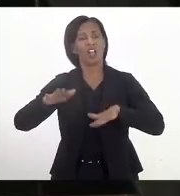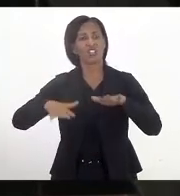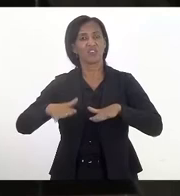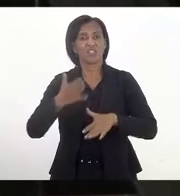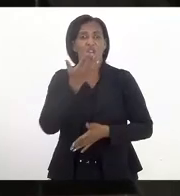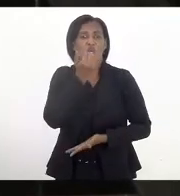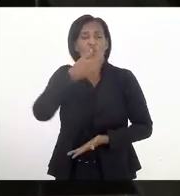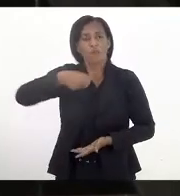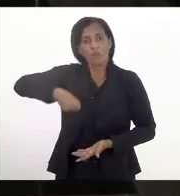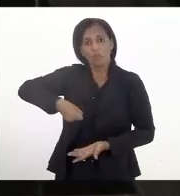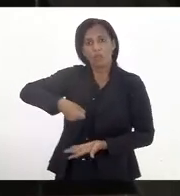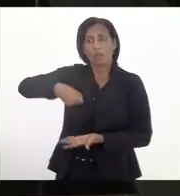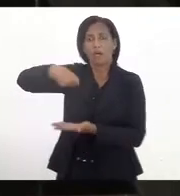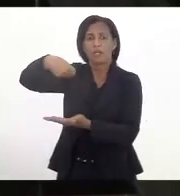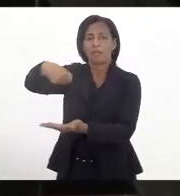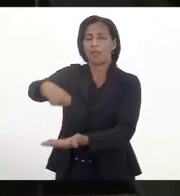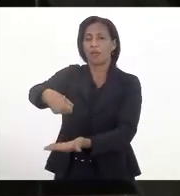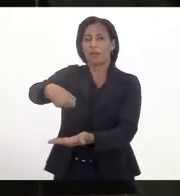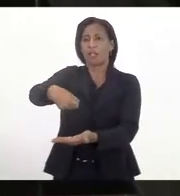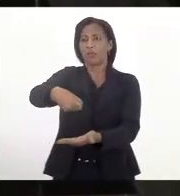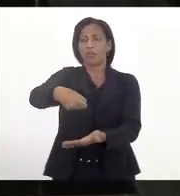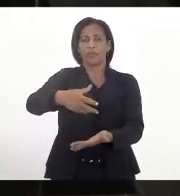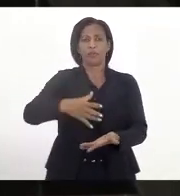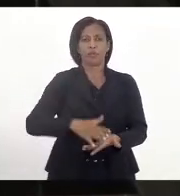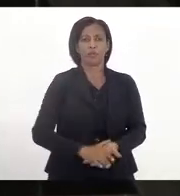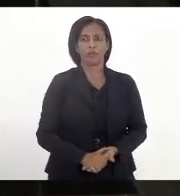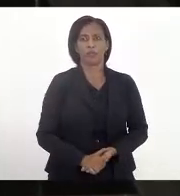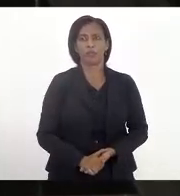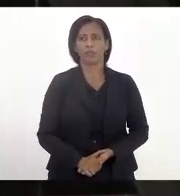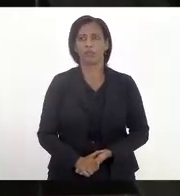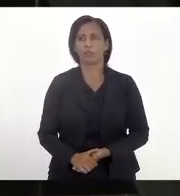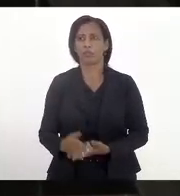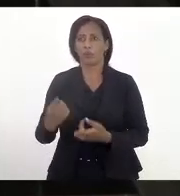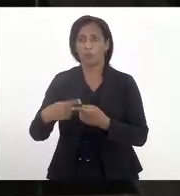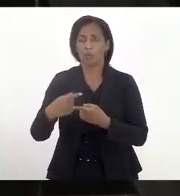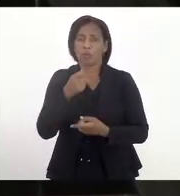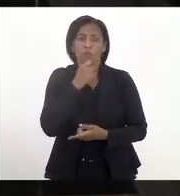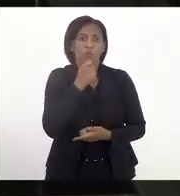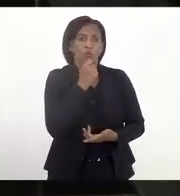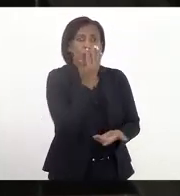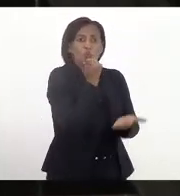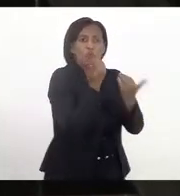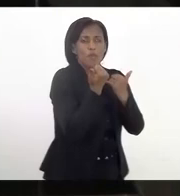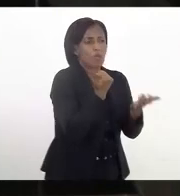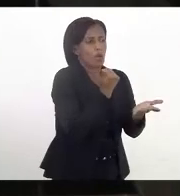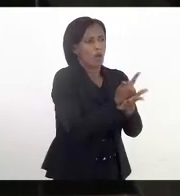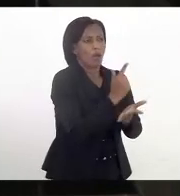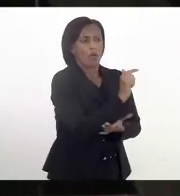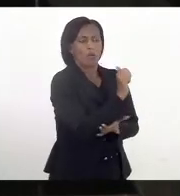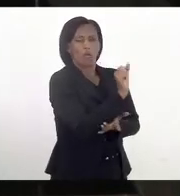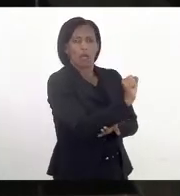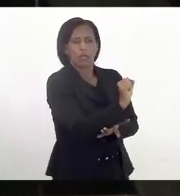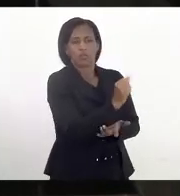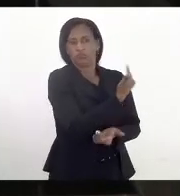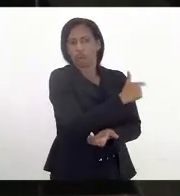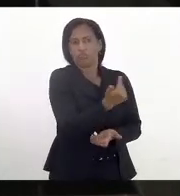bolsa de Alimentos mas as pessoas não tem como cozinhar porque eu não tenho dinheiro para comprar gás